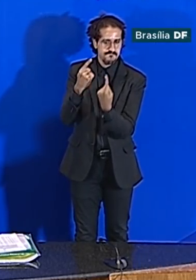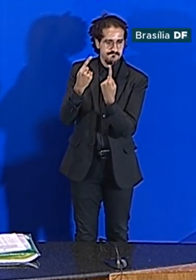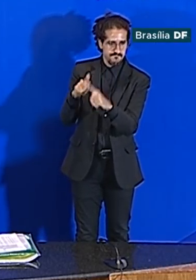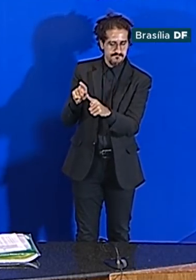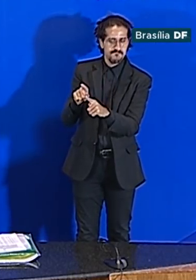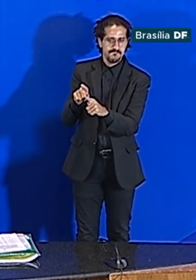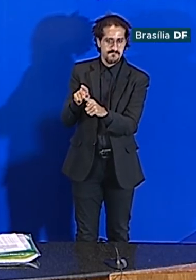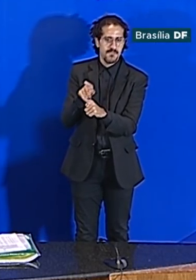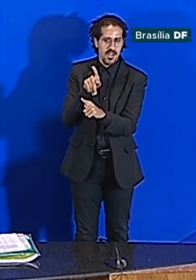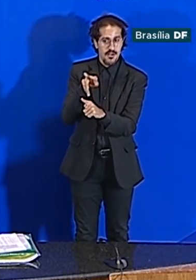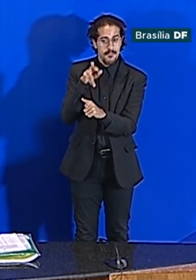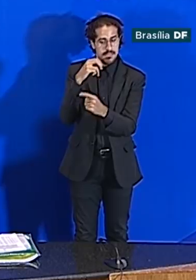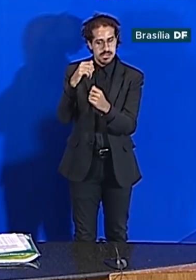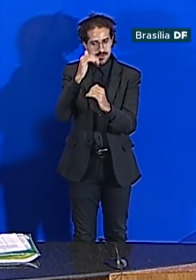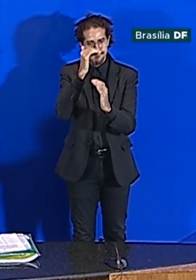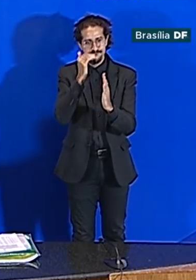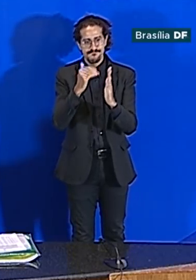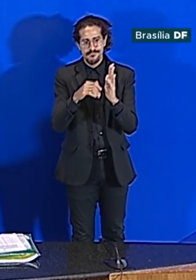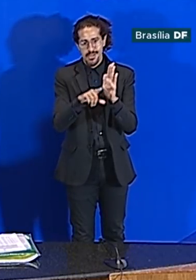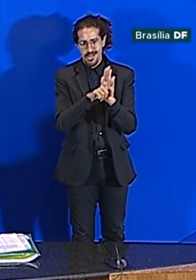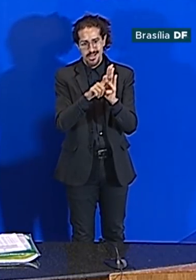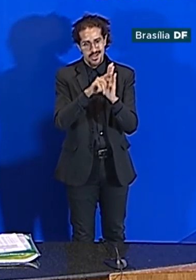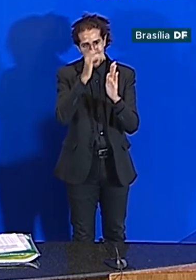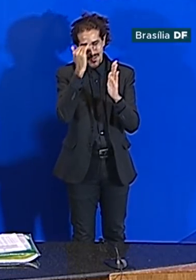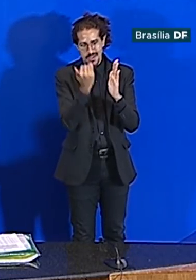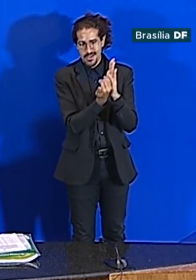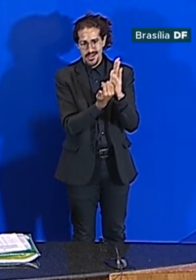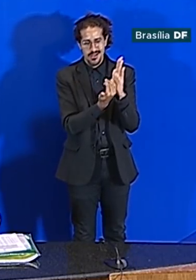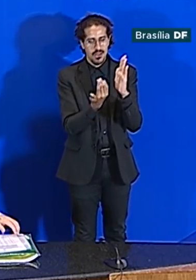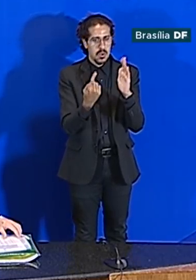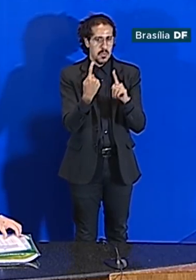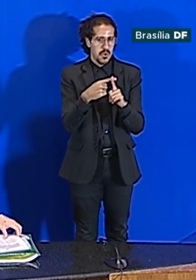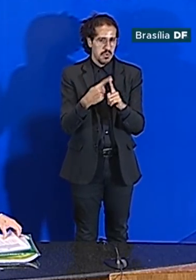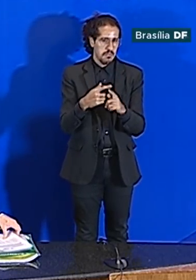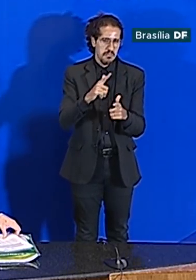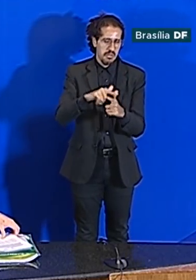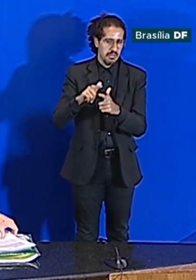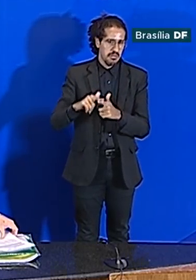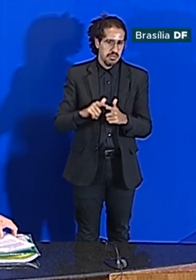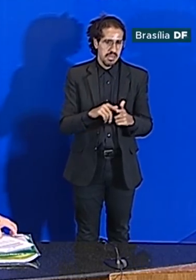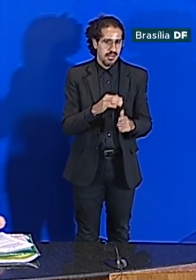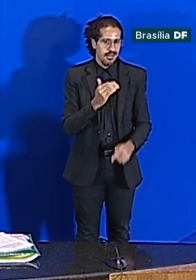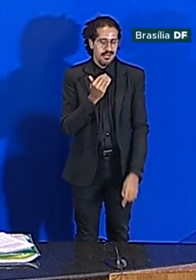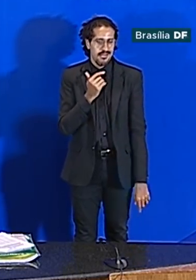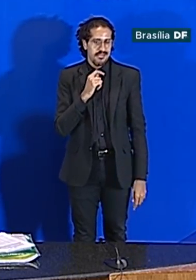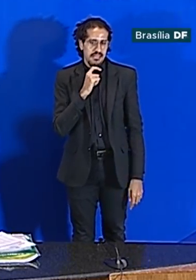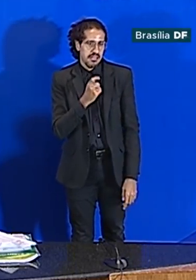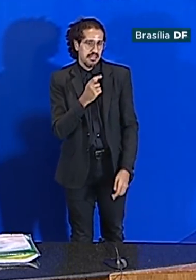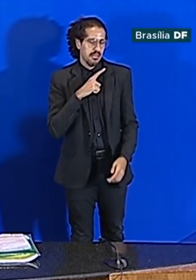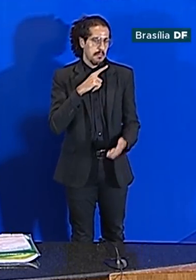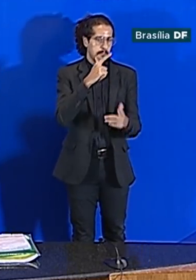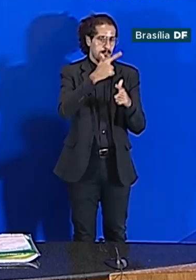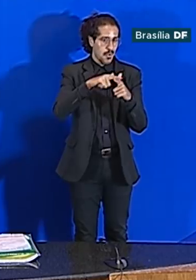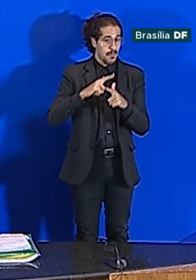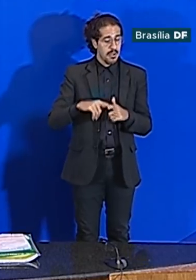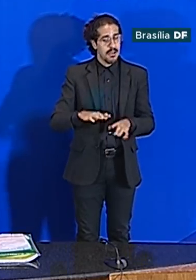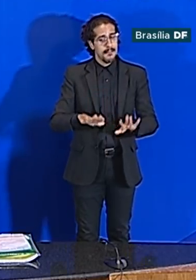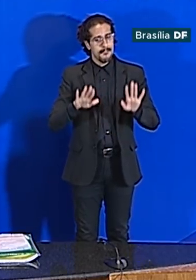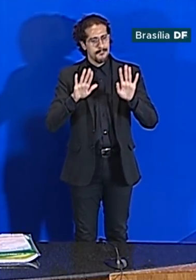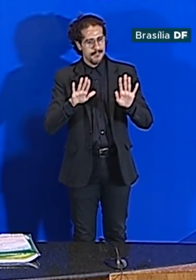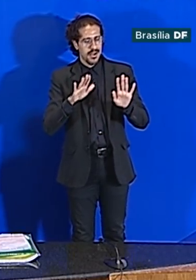ter que responder pela ação, porque não houve dano nenhum. Ninguém foi lesado por isso. Mas